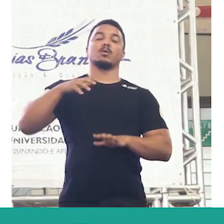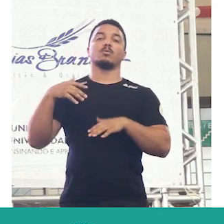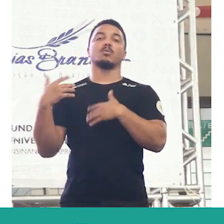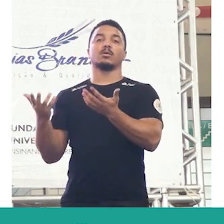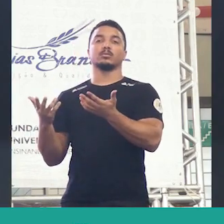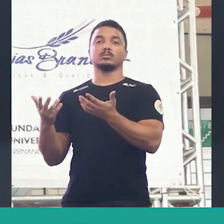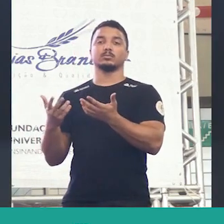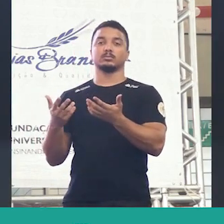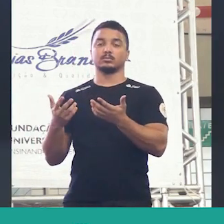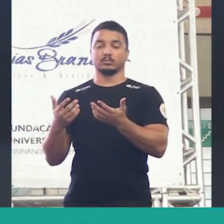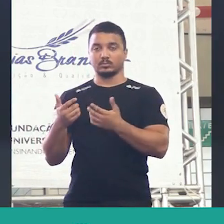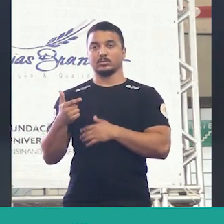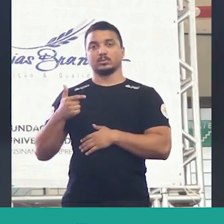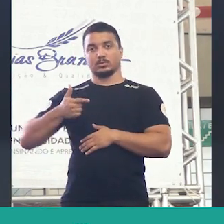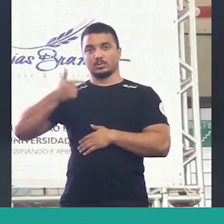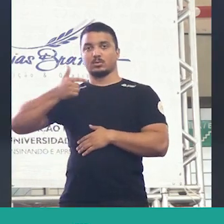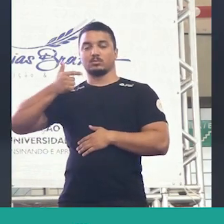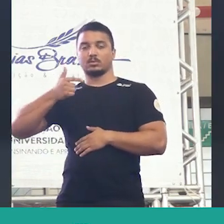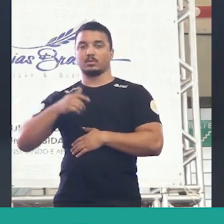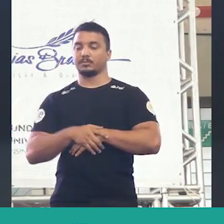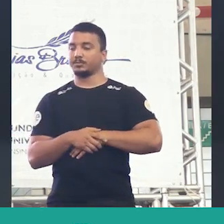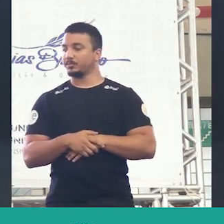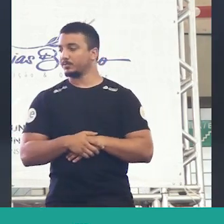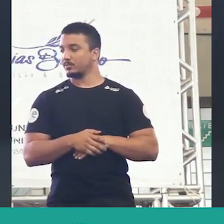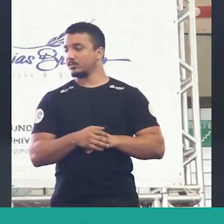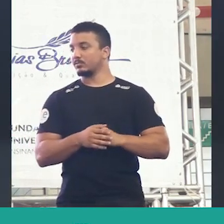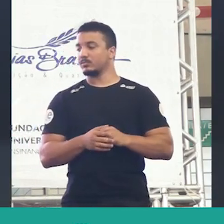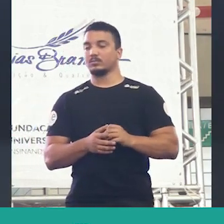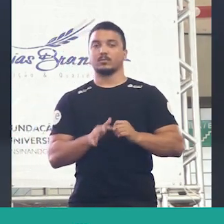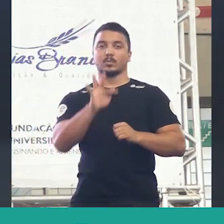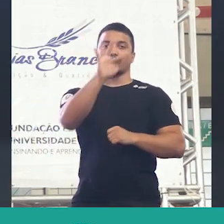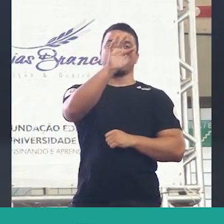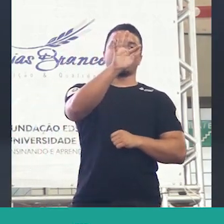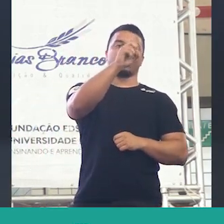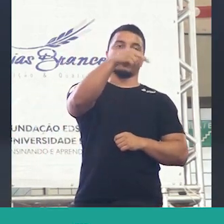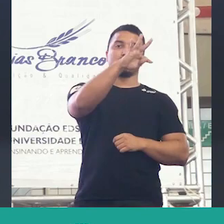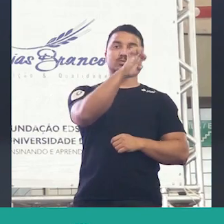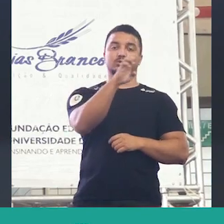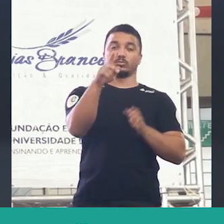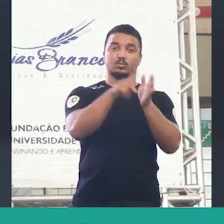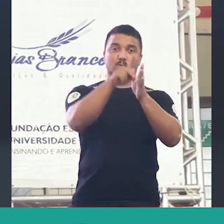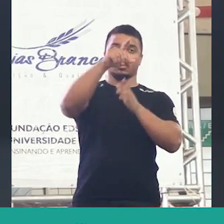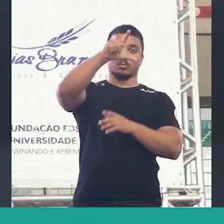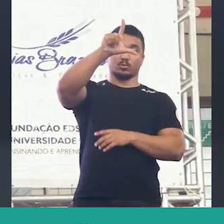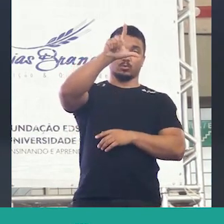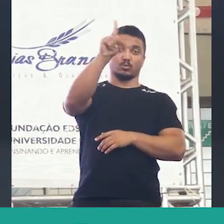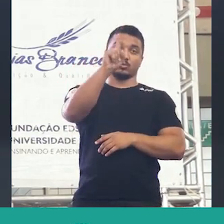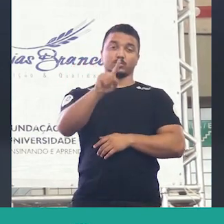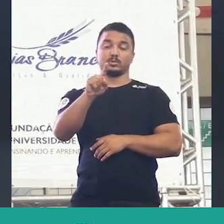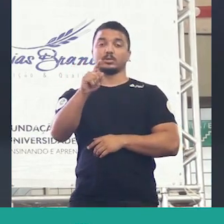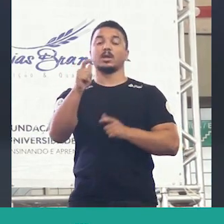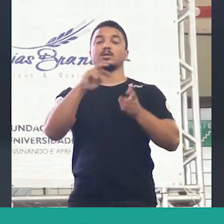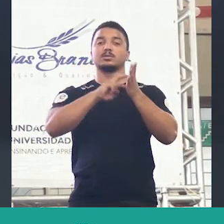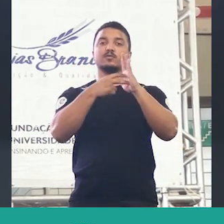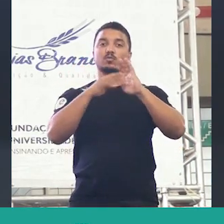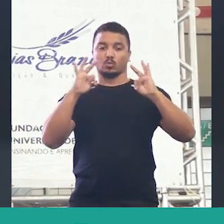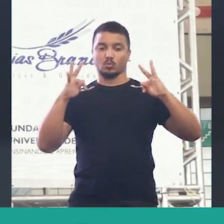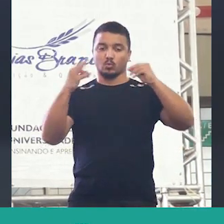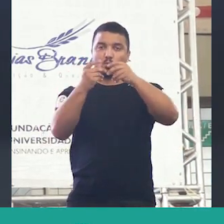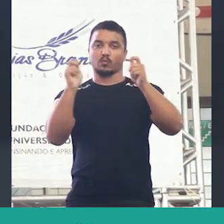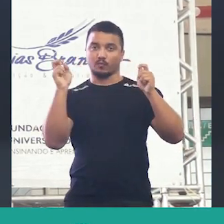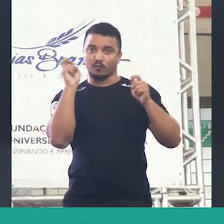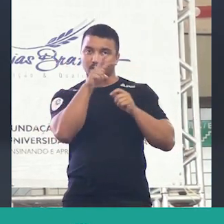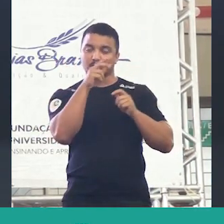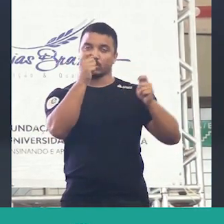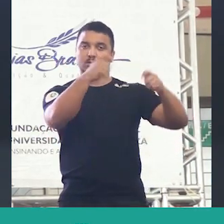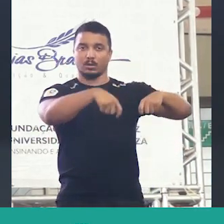A fonte de luz o quê? Então vamos repetir. Fonte de luz é tudo aquilo que é